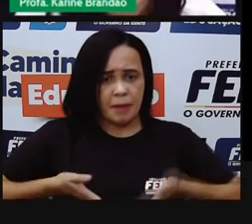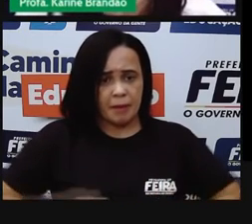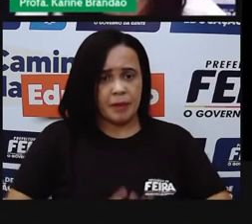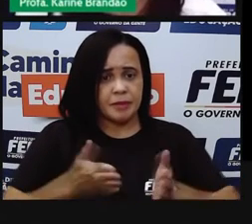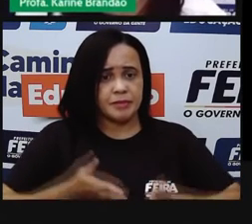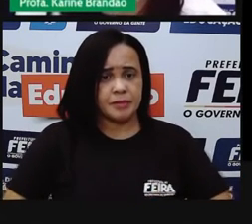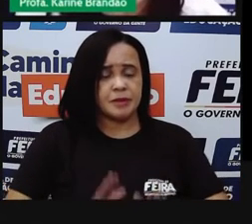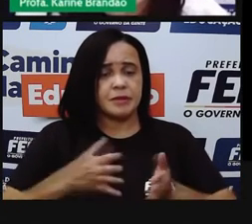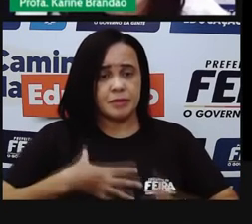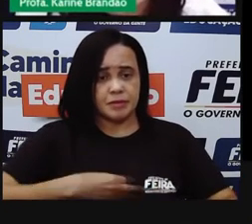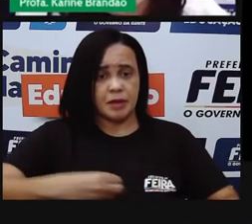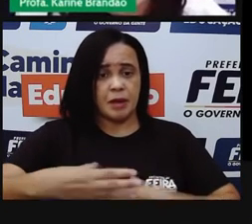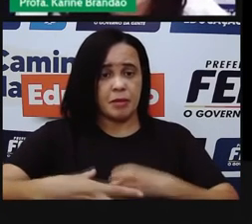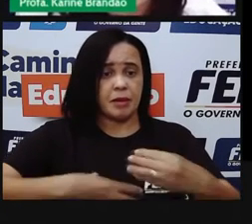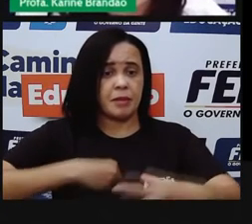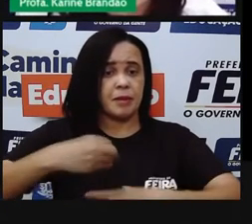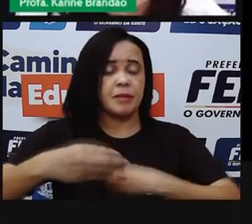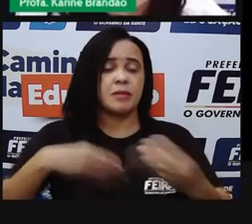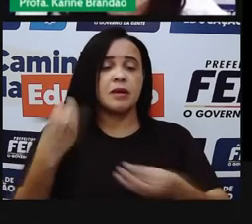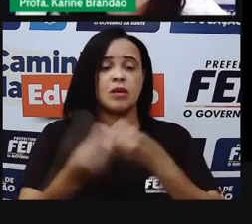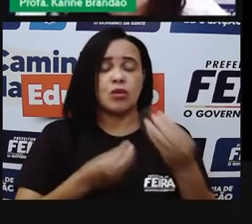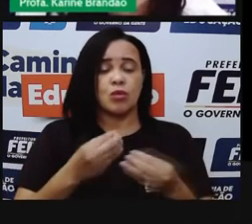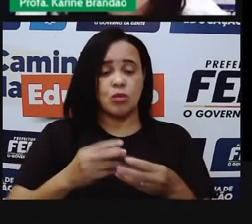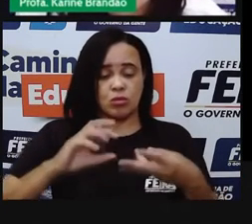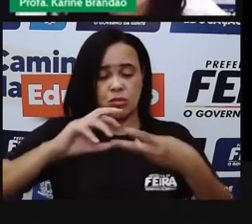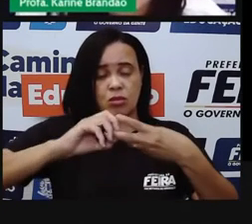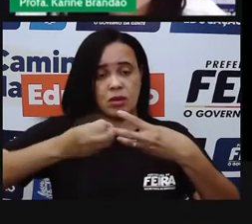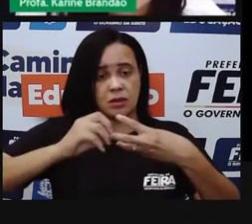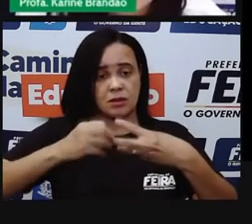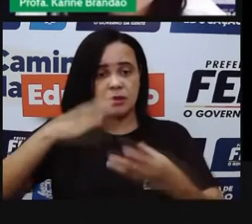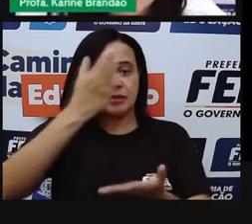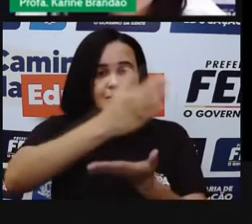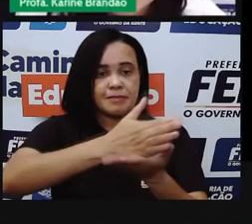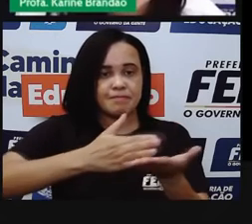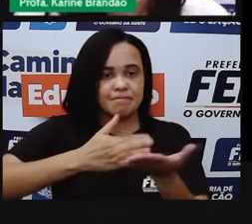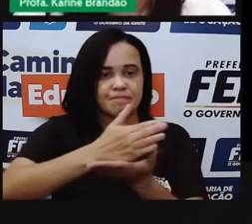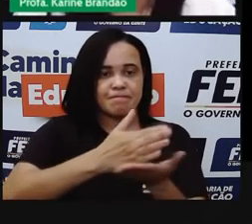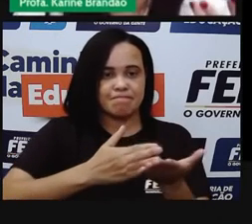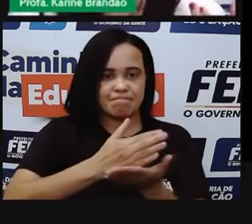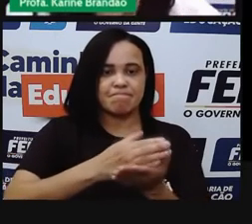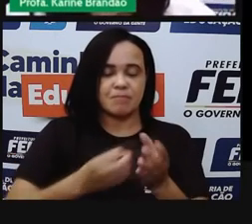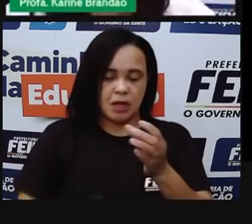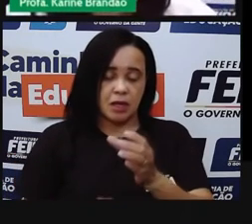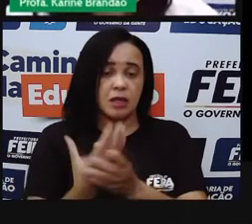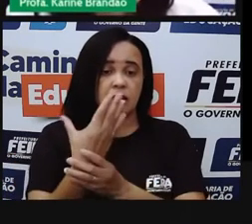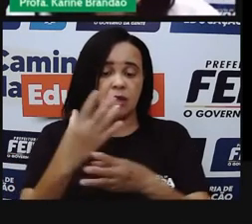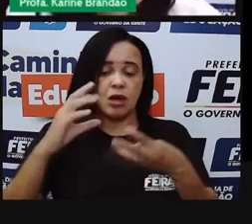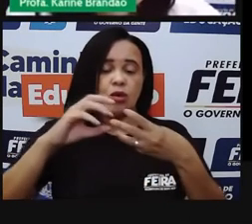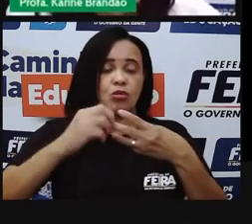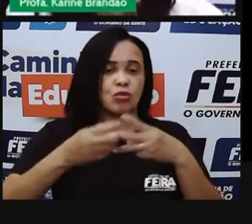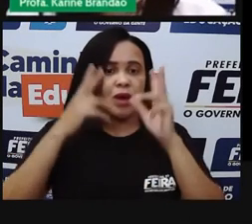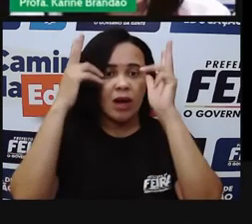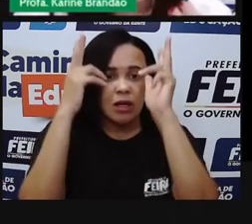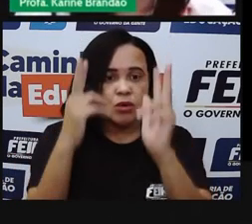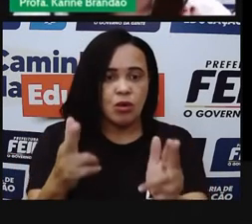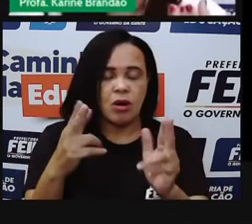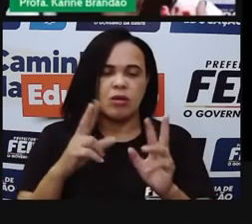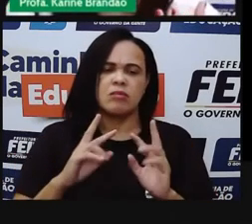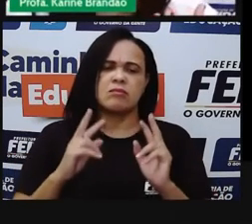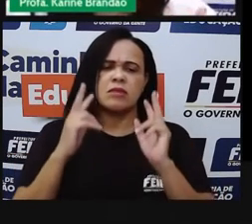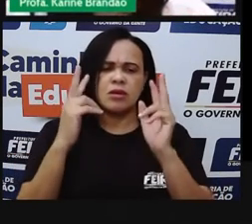uma célula, ela se divide e forma duas outras células idênticas, tá?